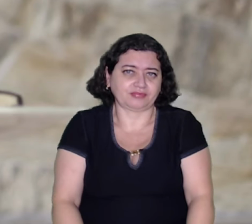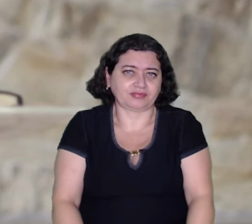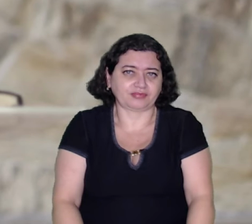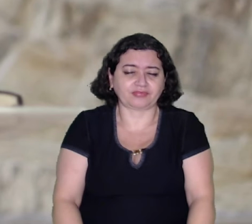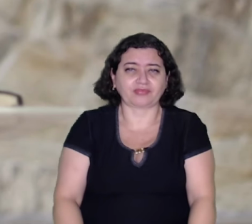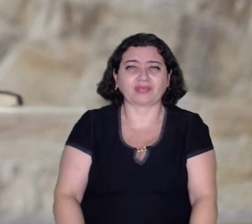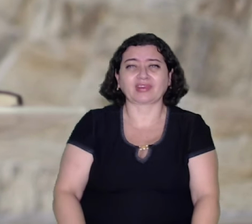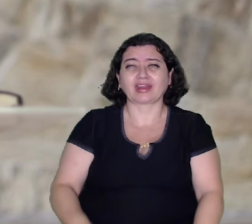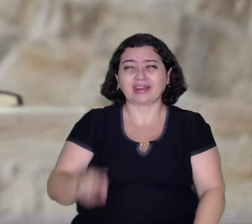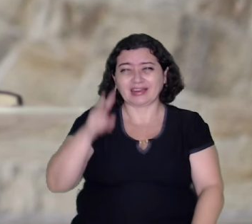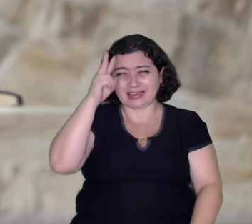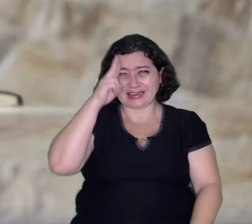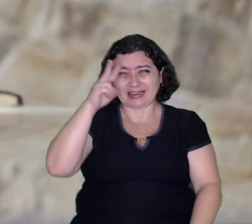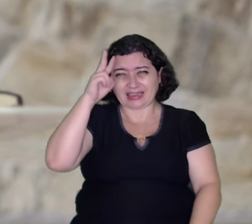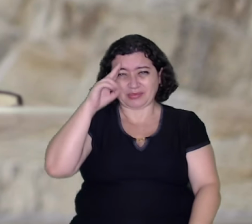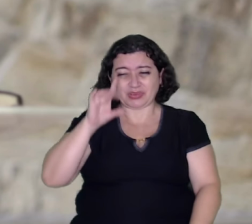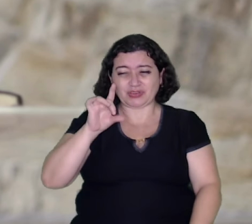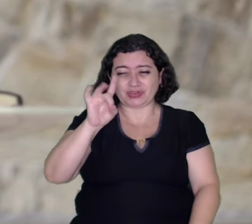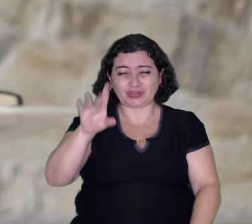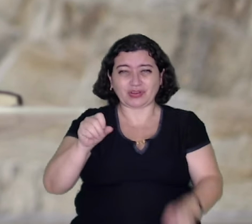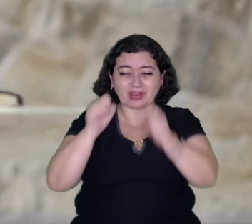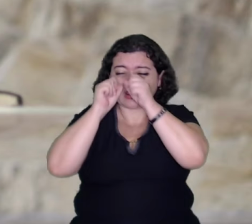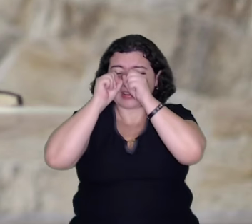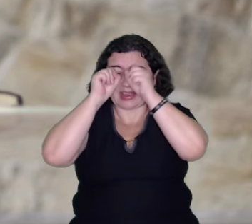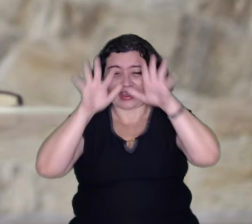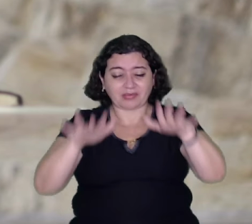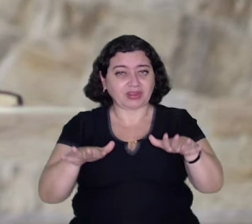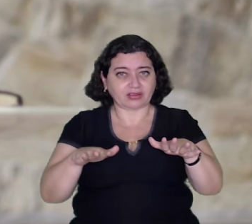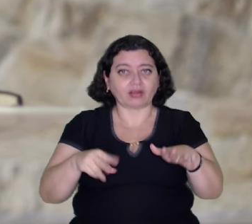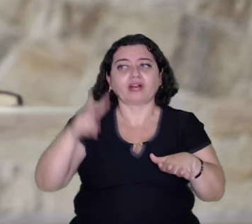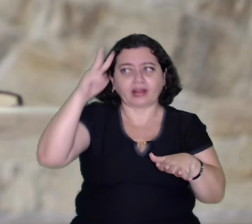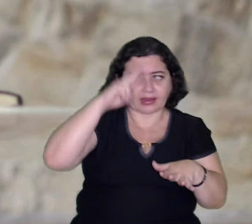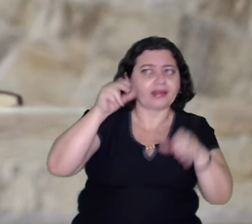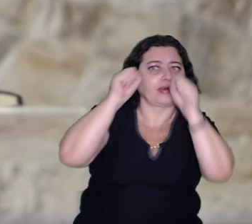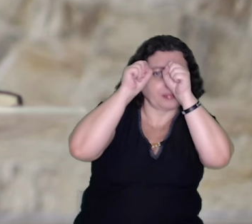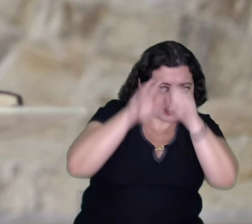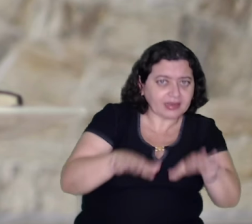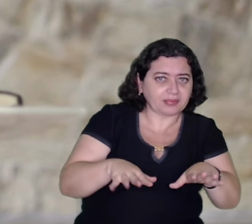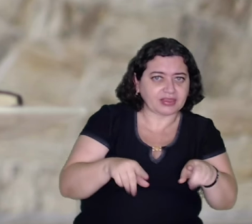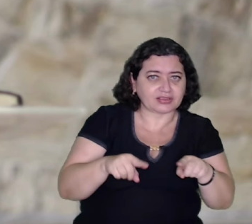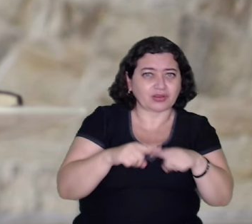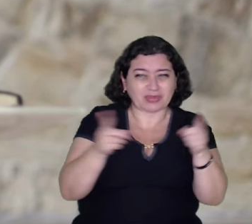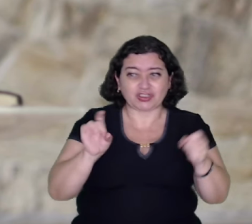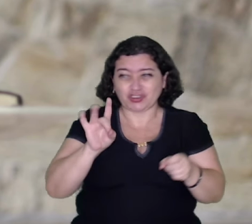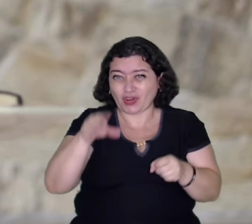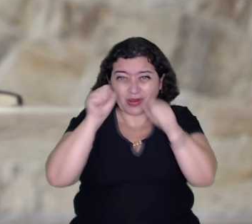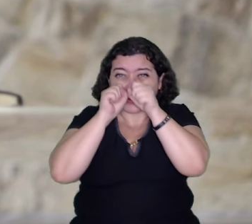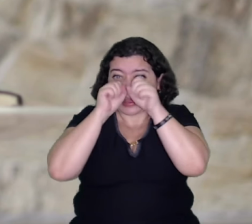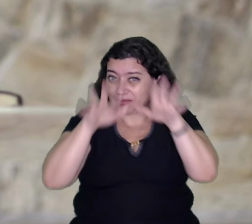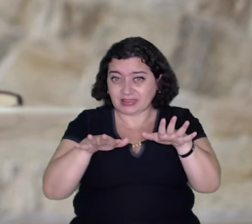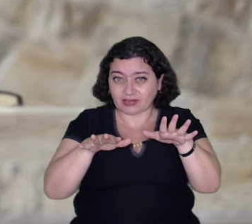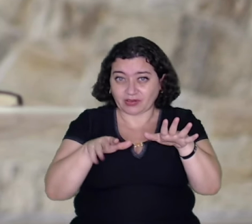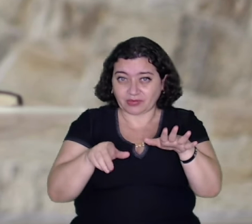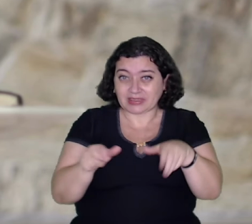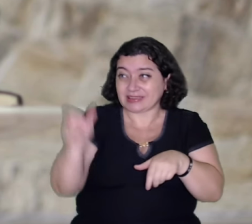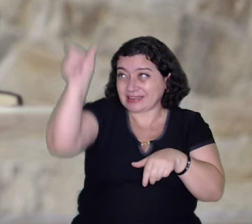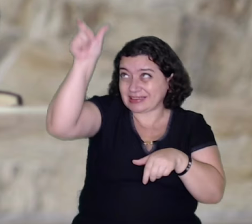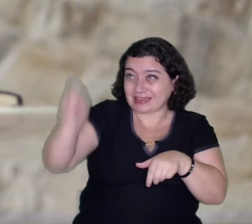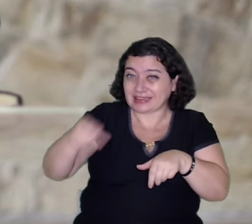Lembre não apenas da bênção, lembra da bênção, mas não apenas da bênção, mas daquele que te